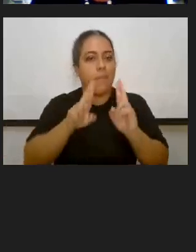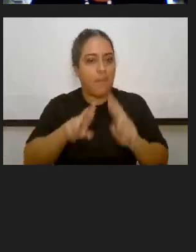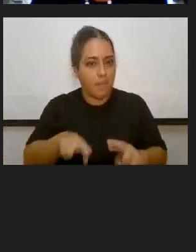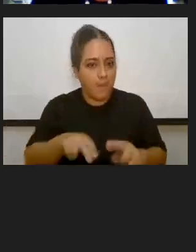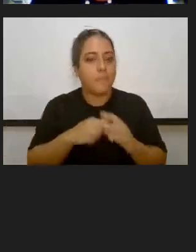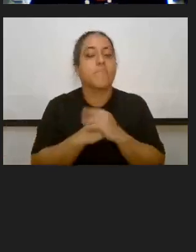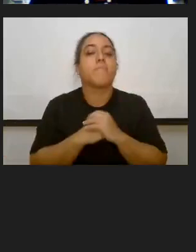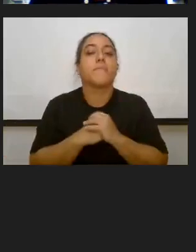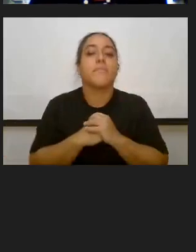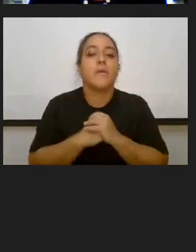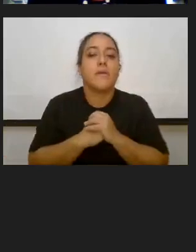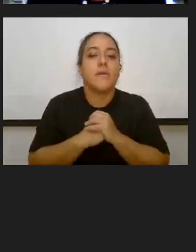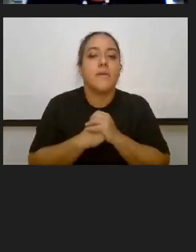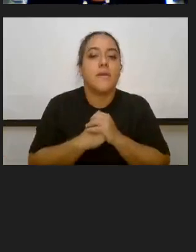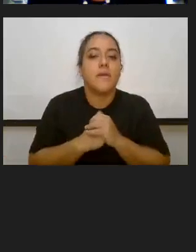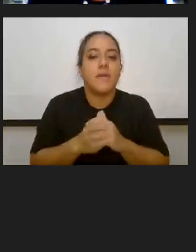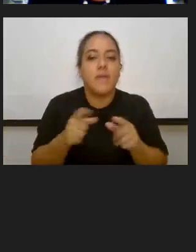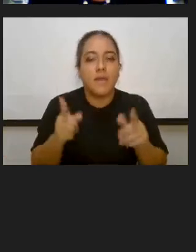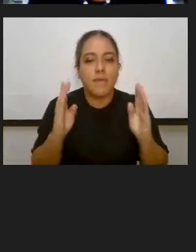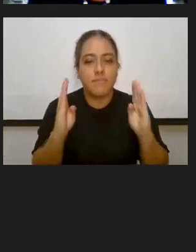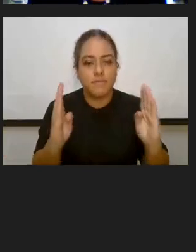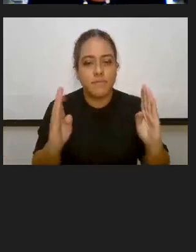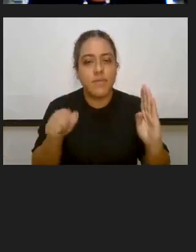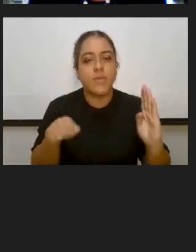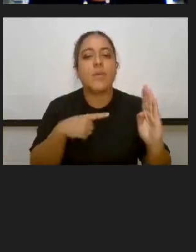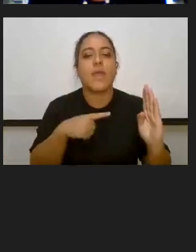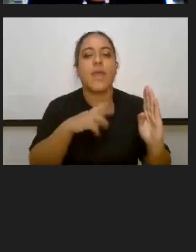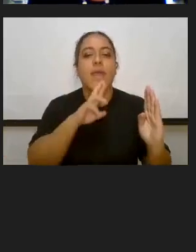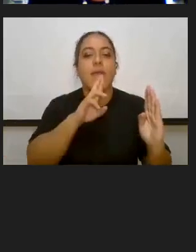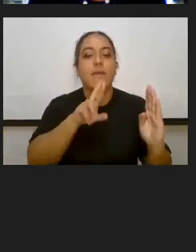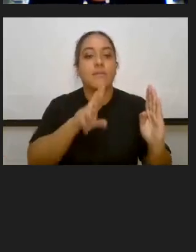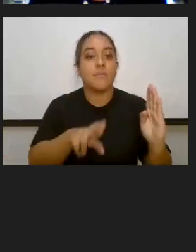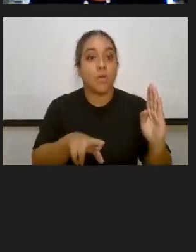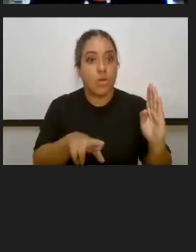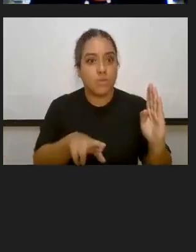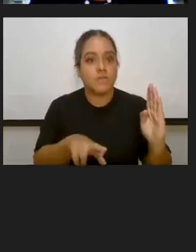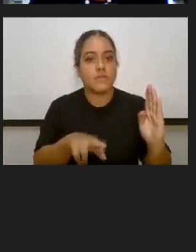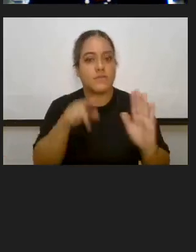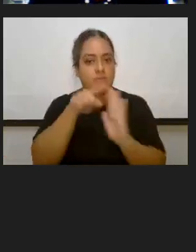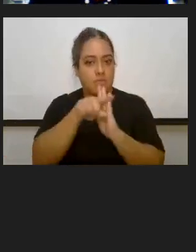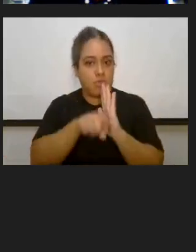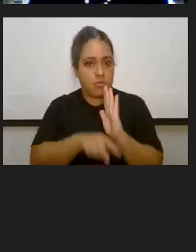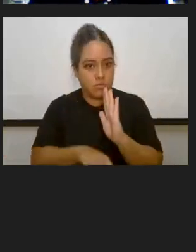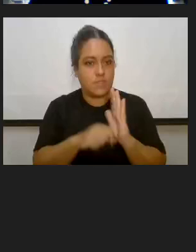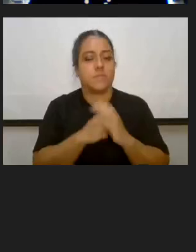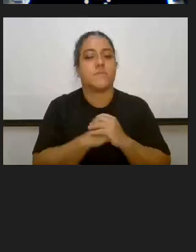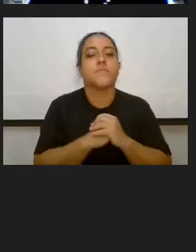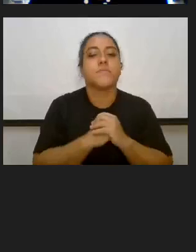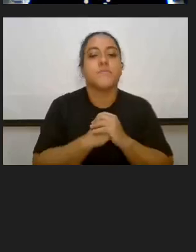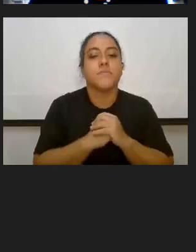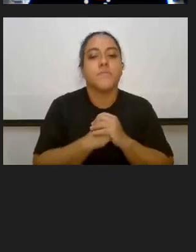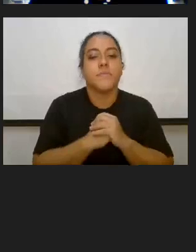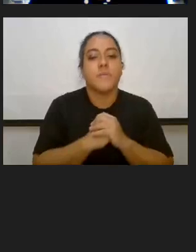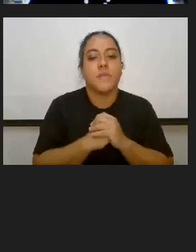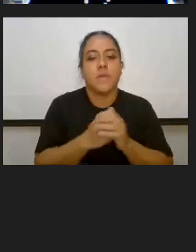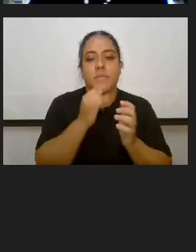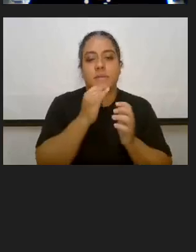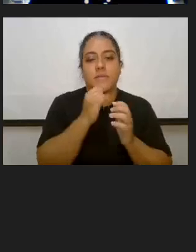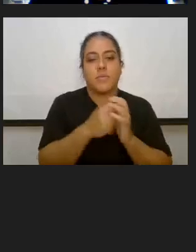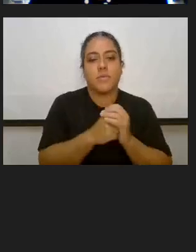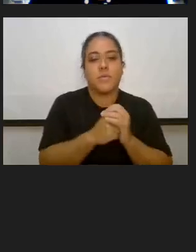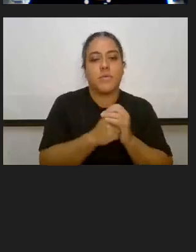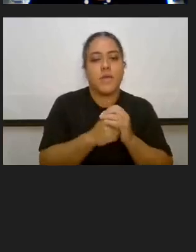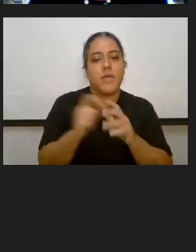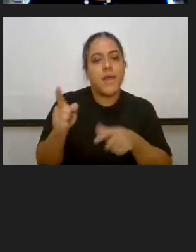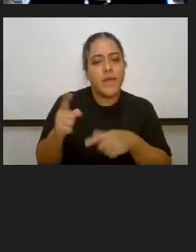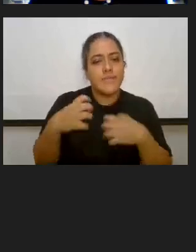servidores. Aqui a gente tem as respostas dos questionários. Maior parte do tempo